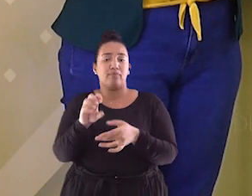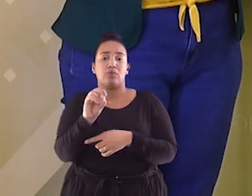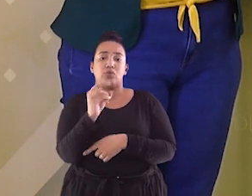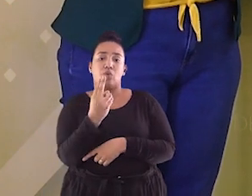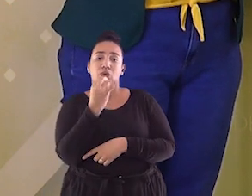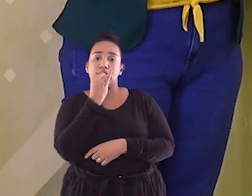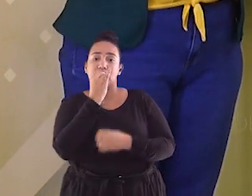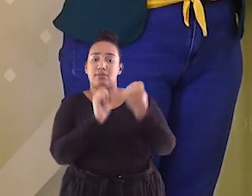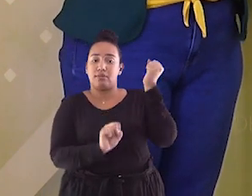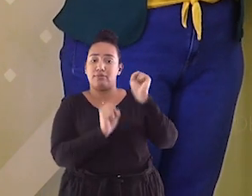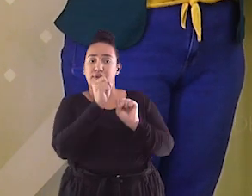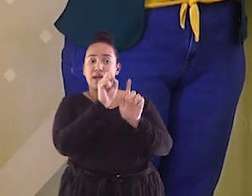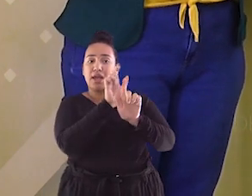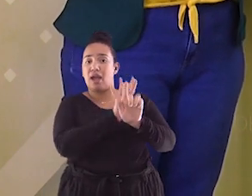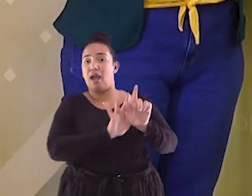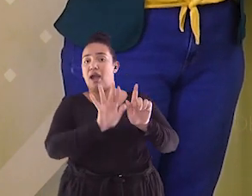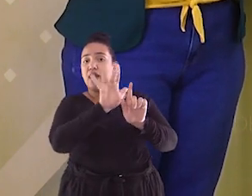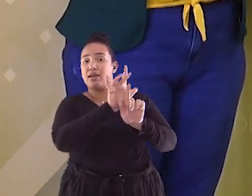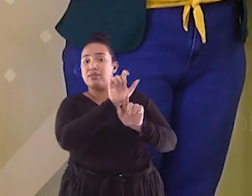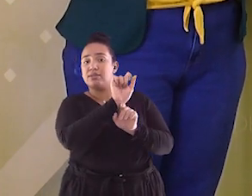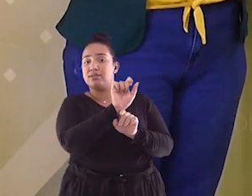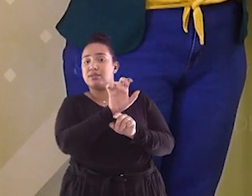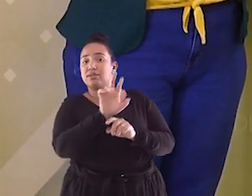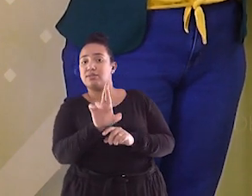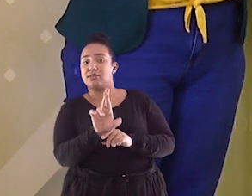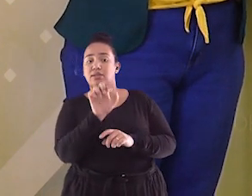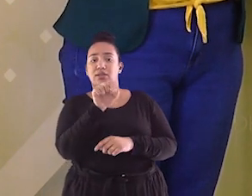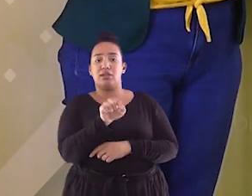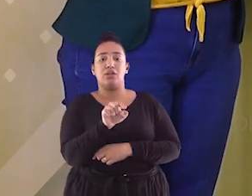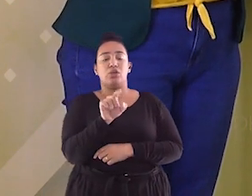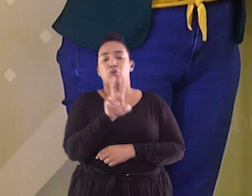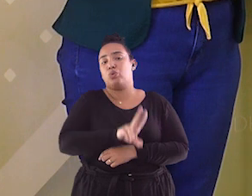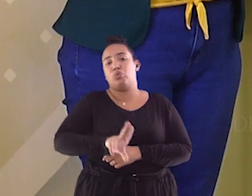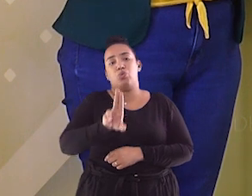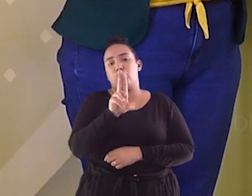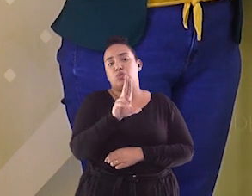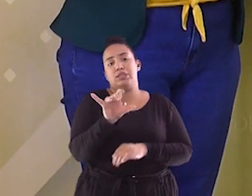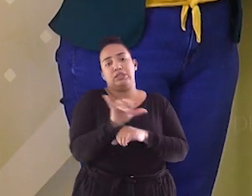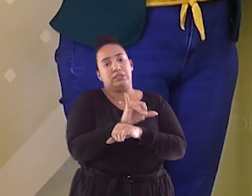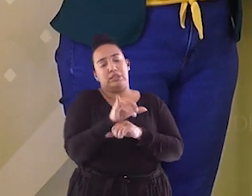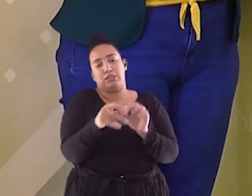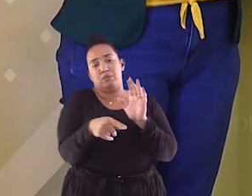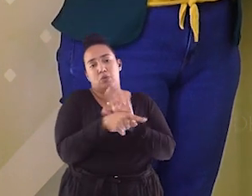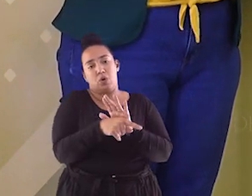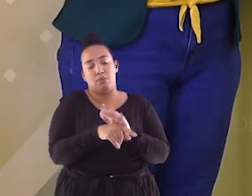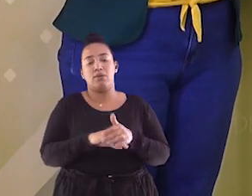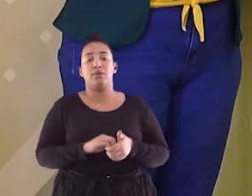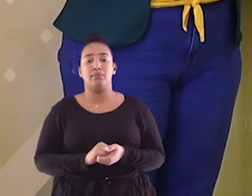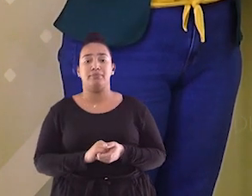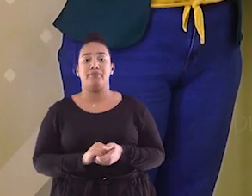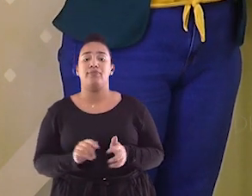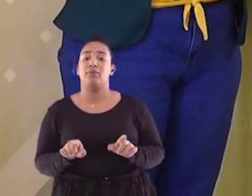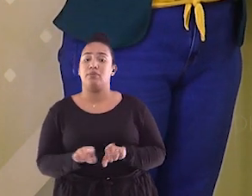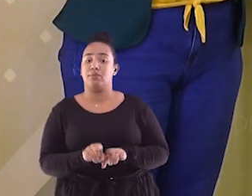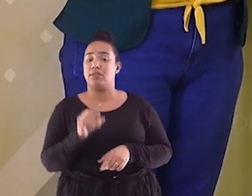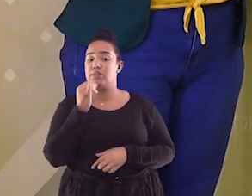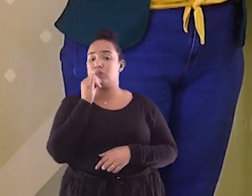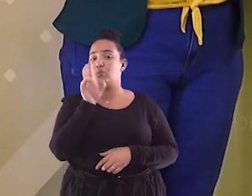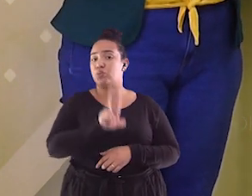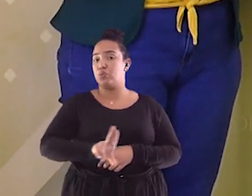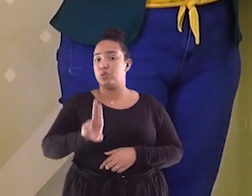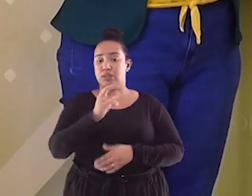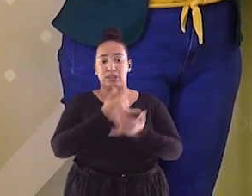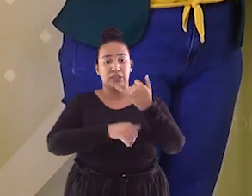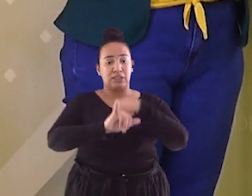fábrica lança os gases tóxicos no ar sem usar os filtros apropriados nas suas chaminés, seja com a utilização de agrotóxicos